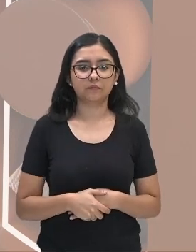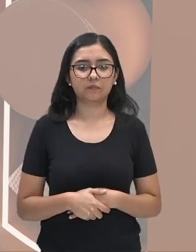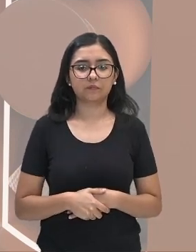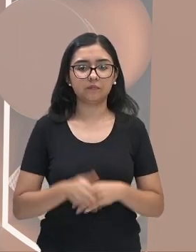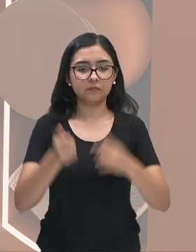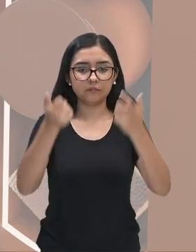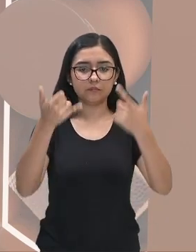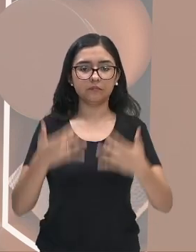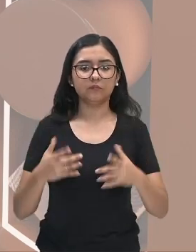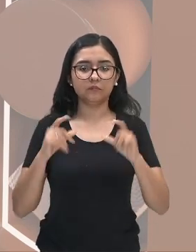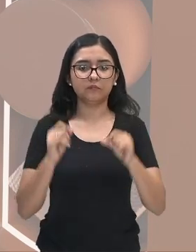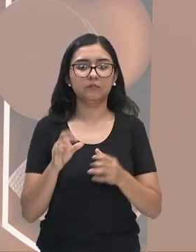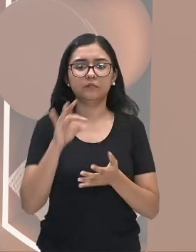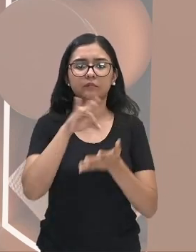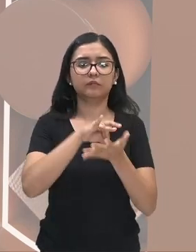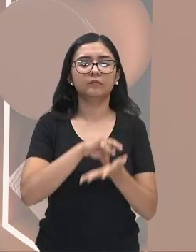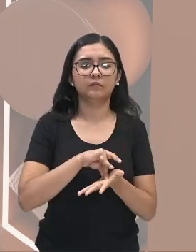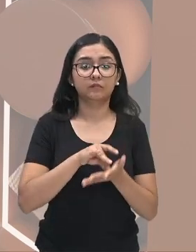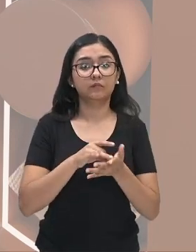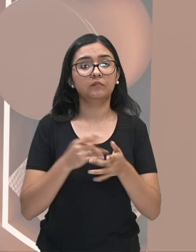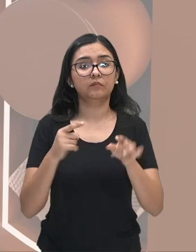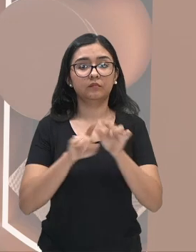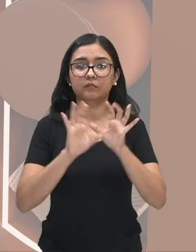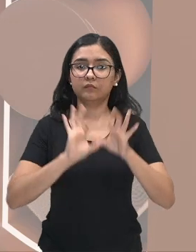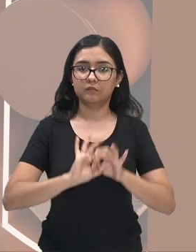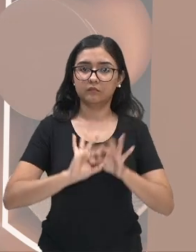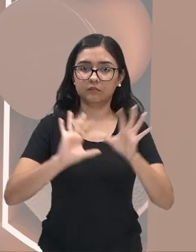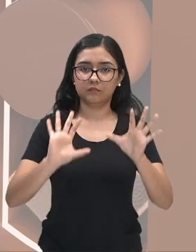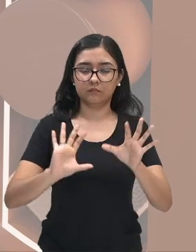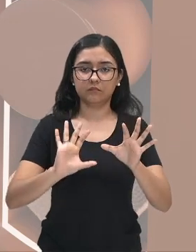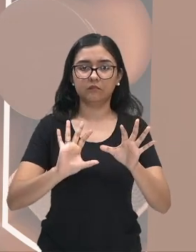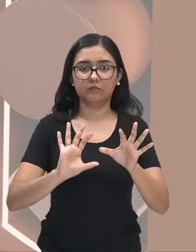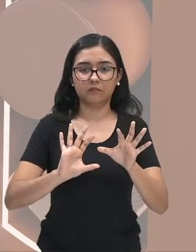22 estabelecia ou liberava, né,